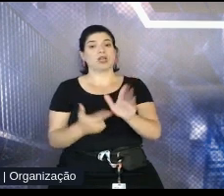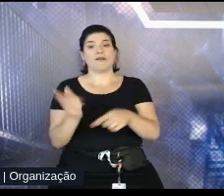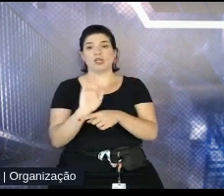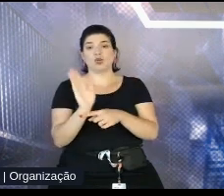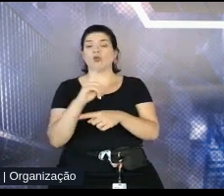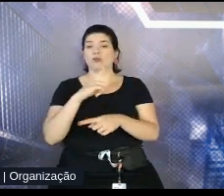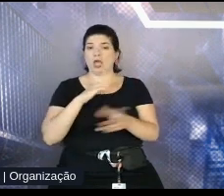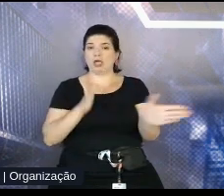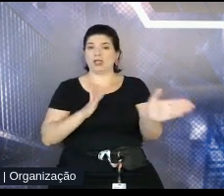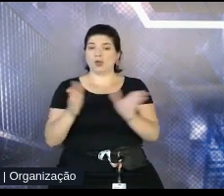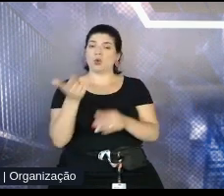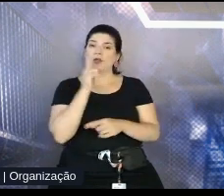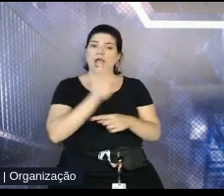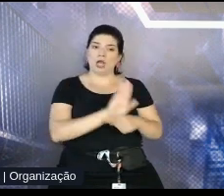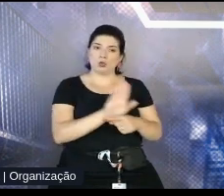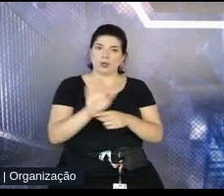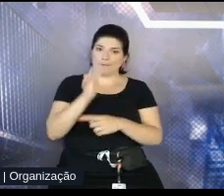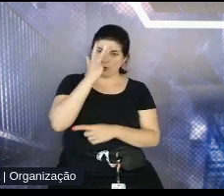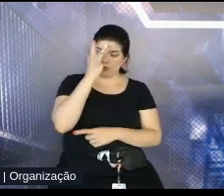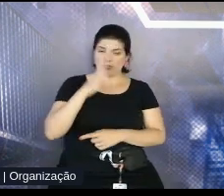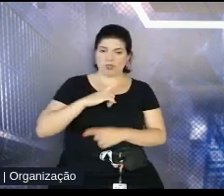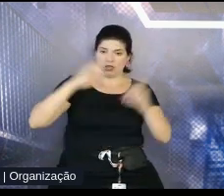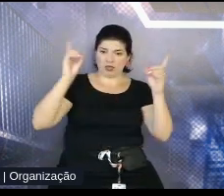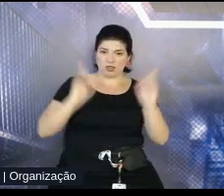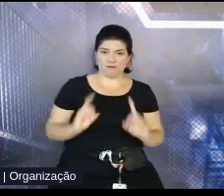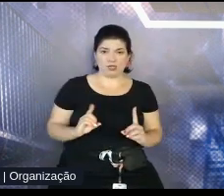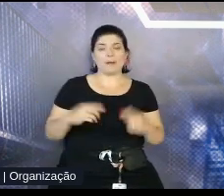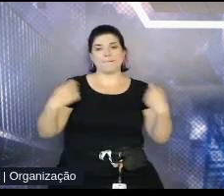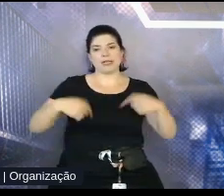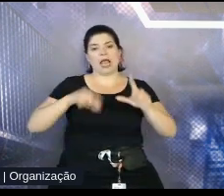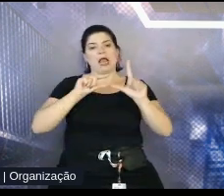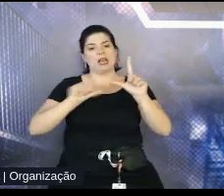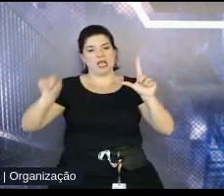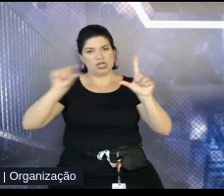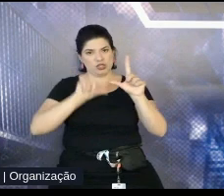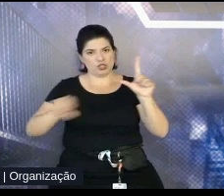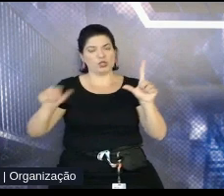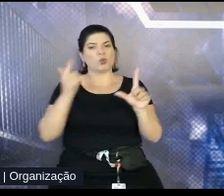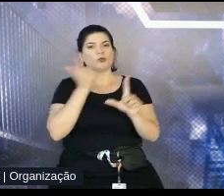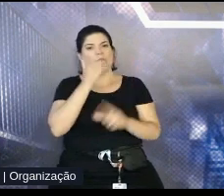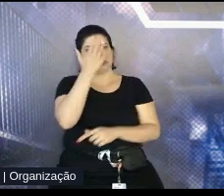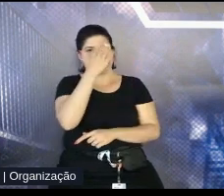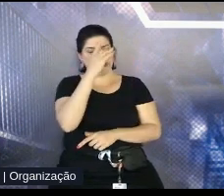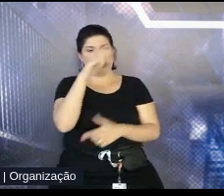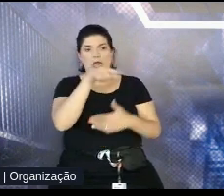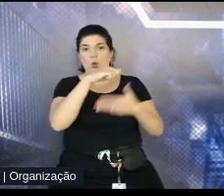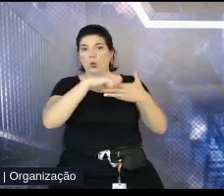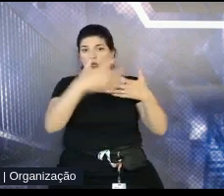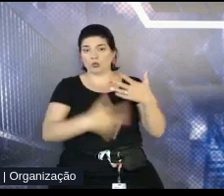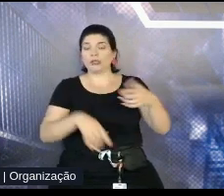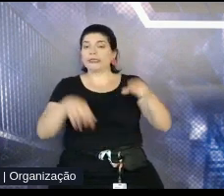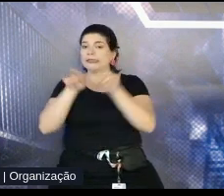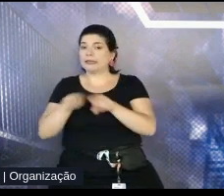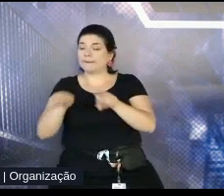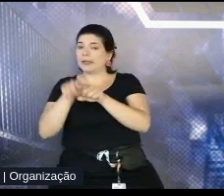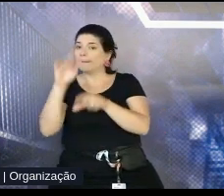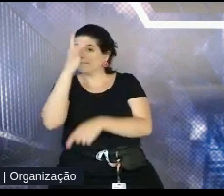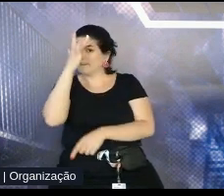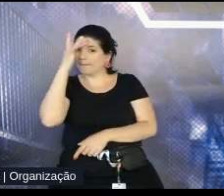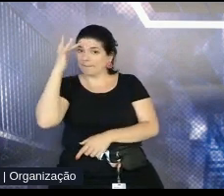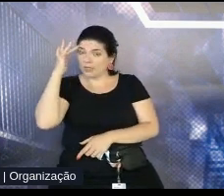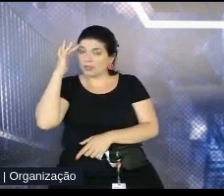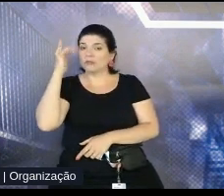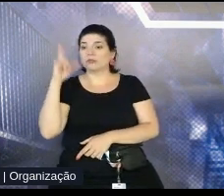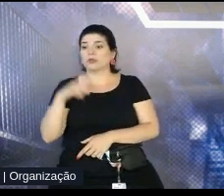ajuda tanto pessoas com deficiência, que vão precisar da legenda para poder estar consumindo aquele conteúdo, como também pessoas que simplesmente vão estar em um